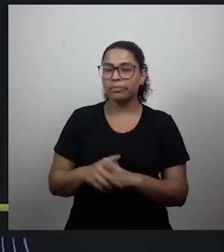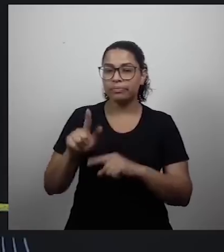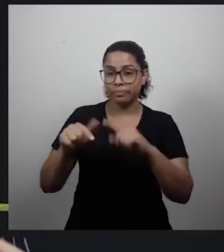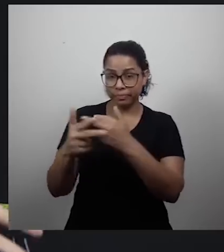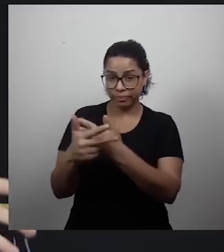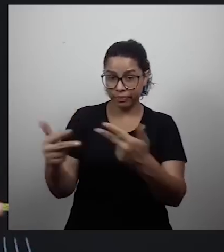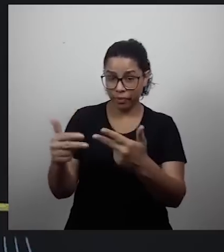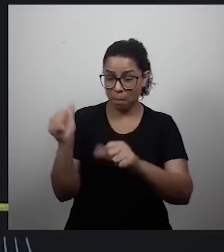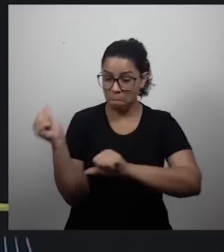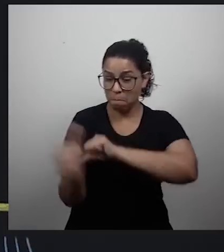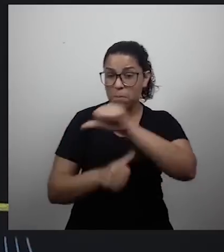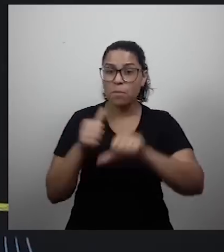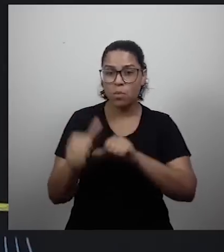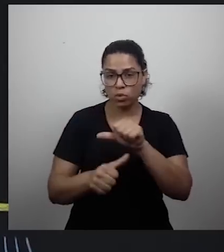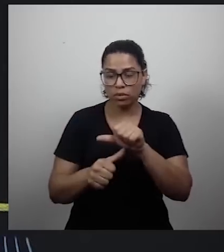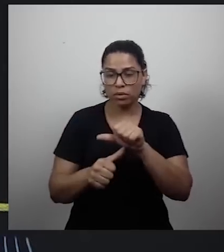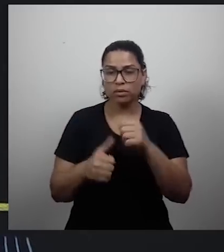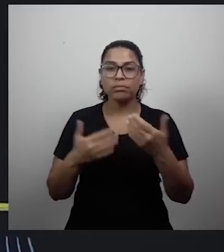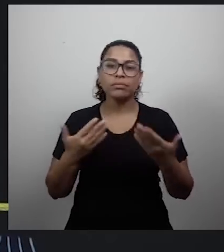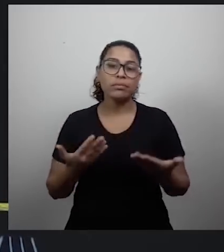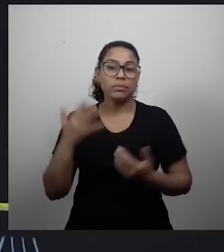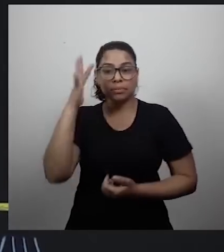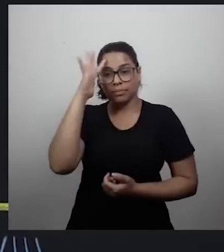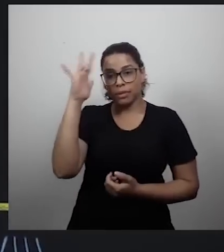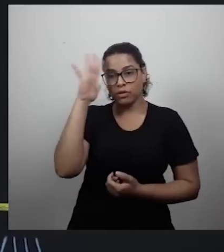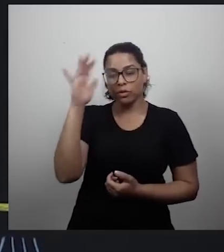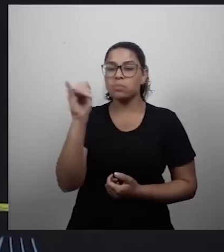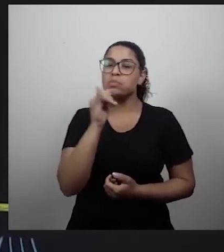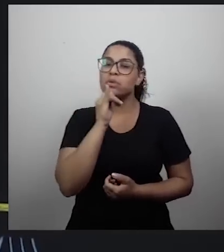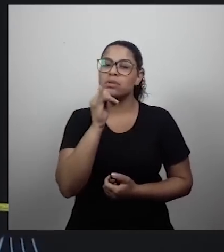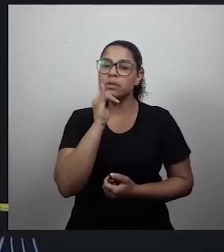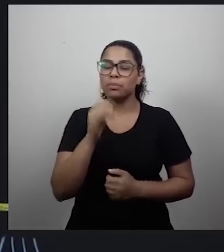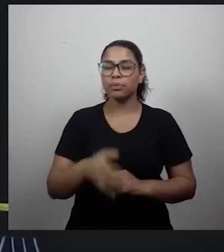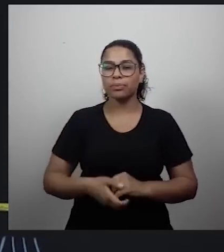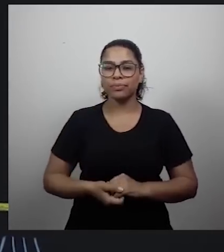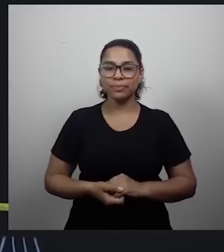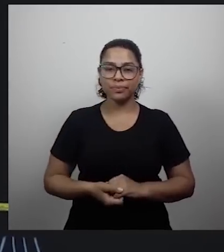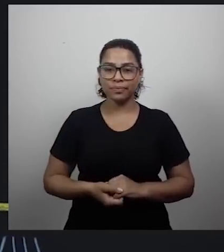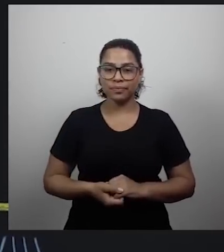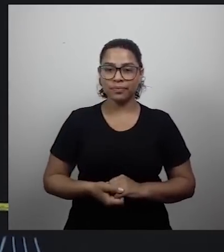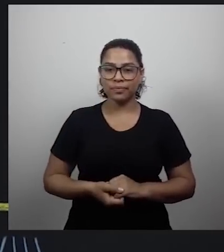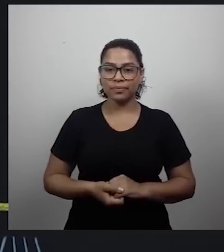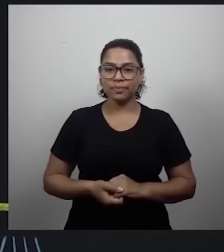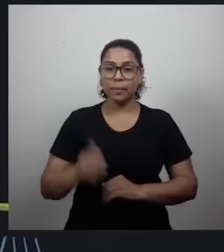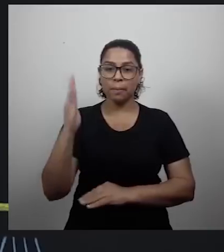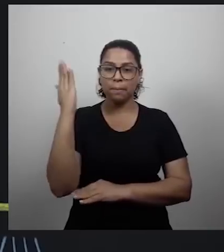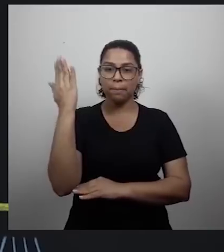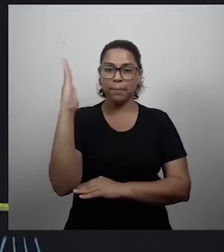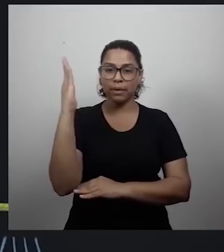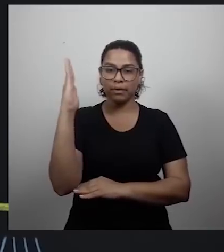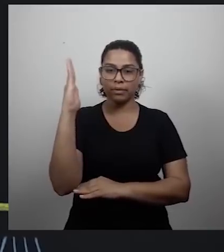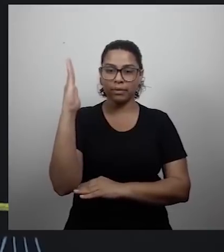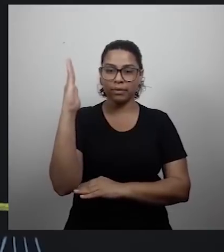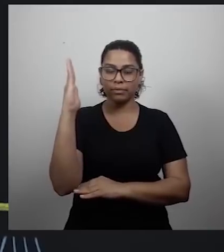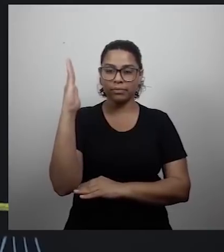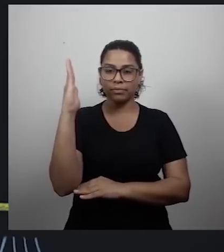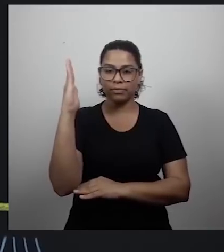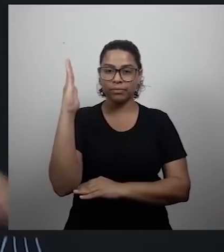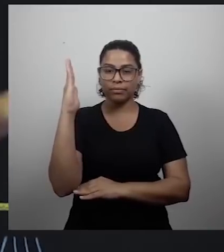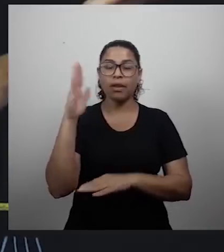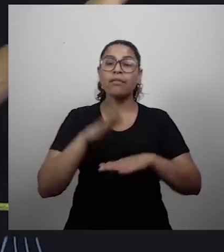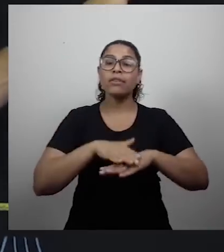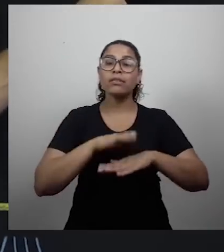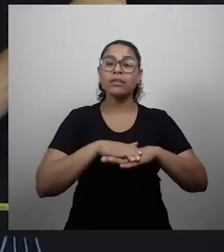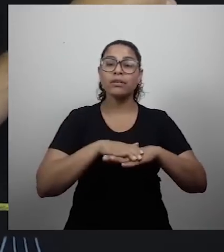mercadoria transformada dela. Então imagina que você vai pegar uma madeira para fazer um conjunto de